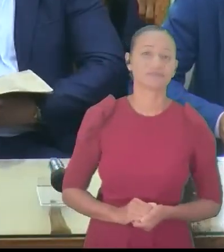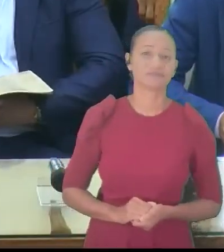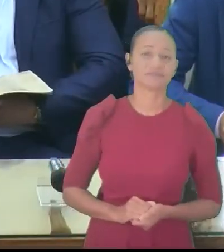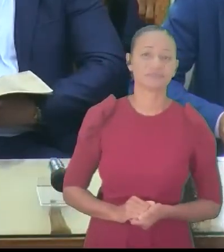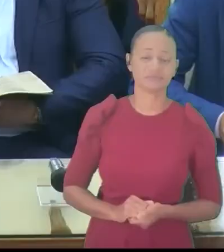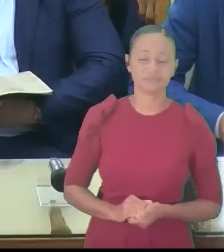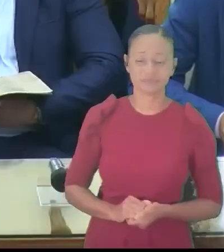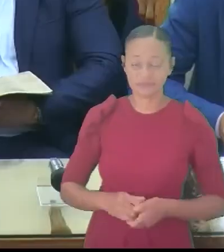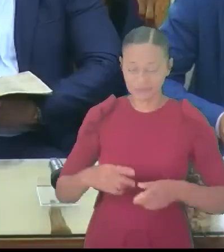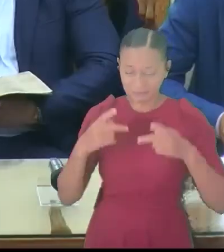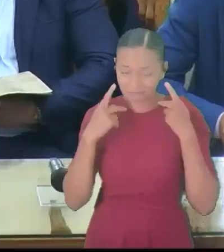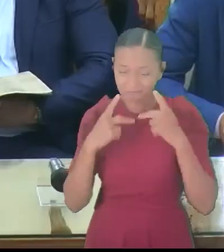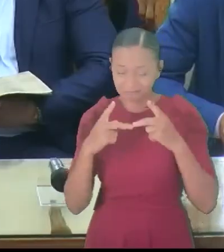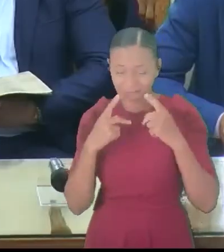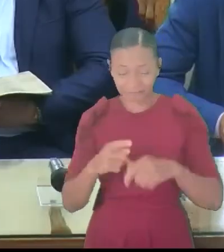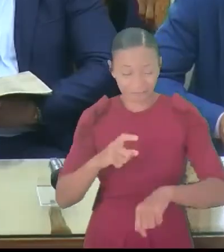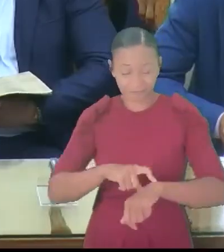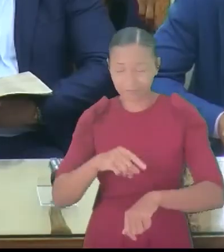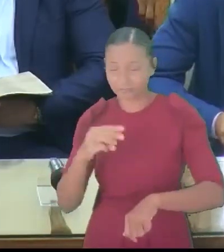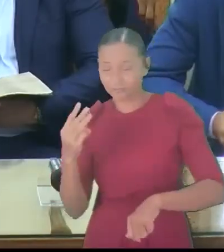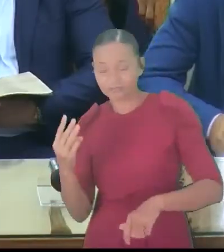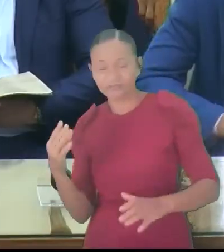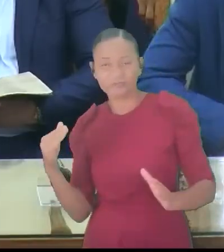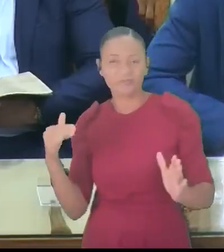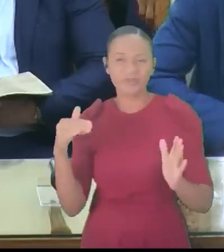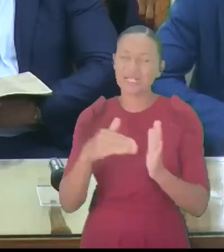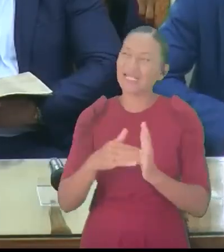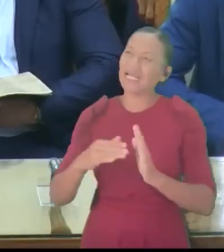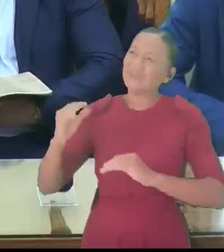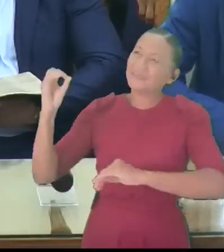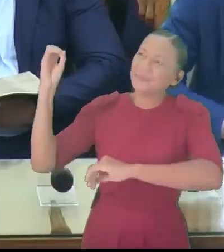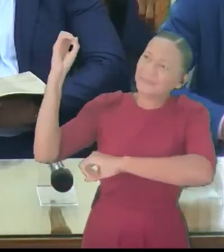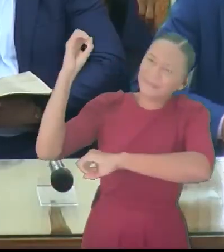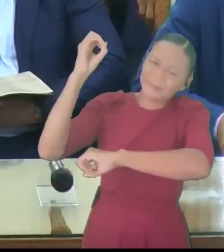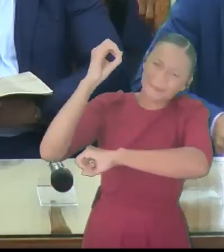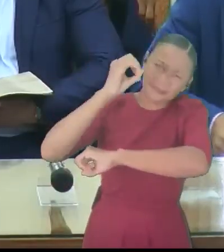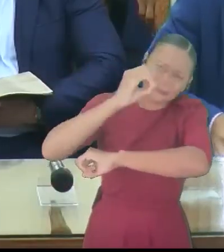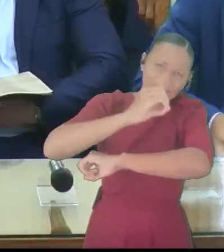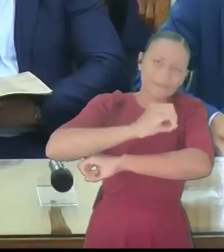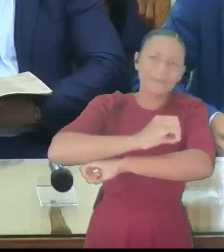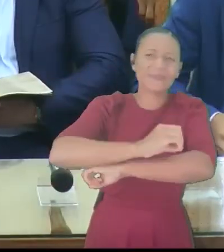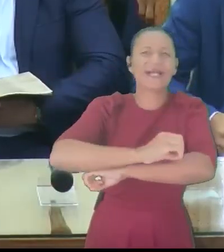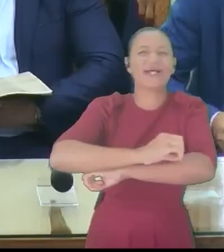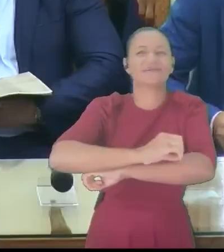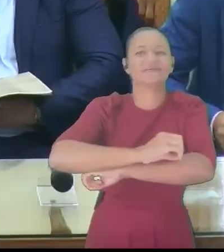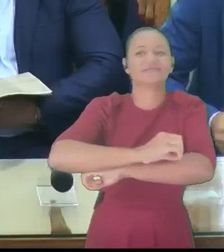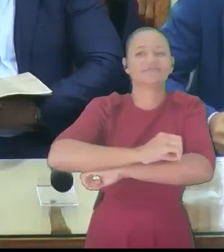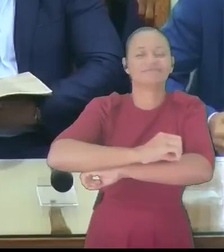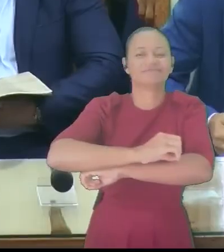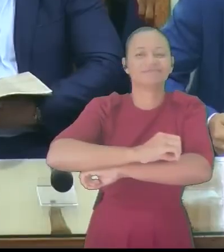Que ele pregou de 3 da tarde até o sol se pôr.